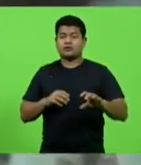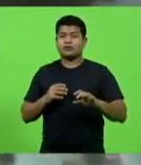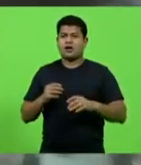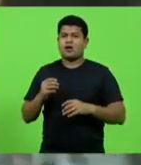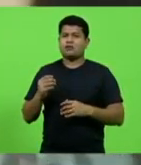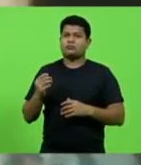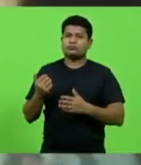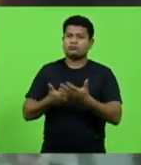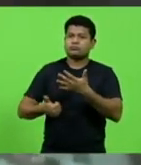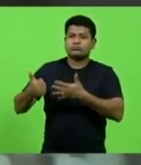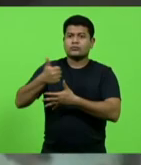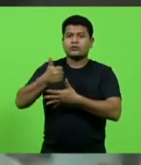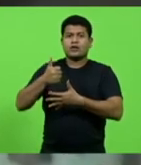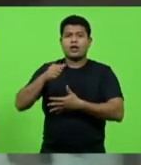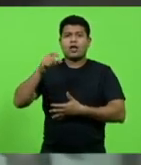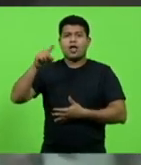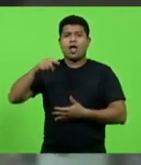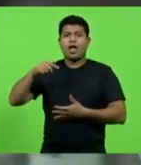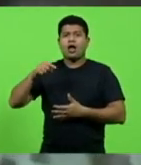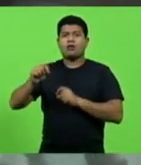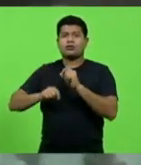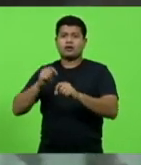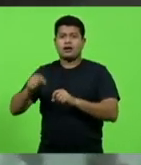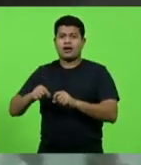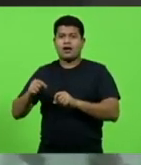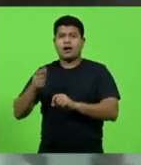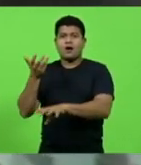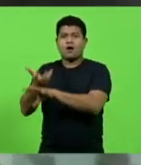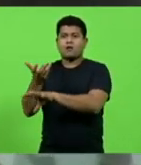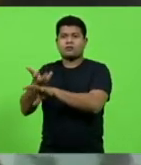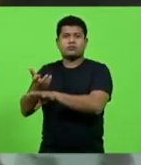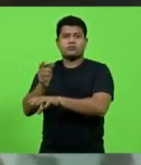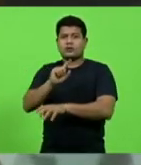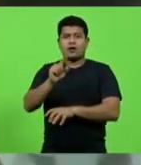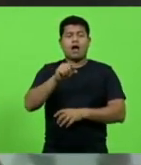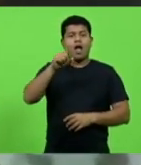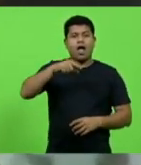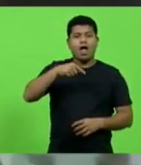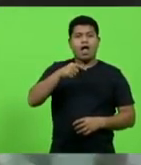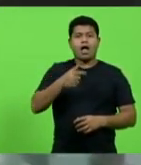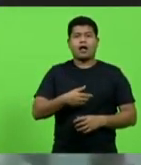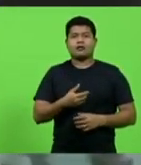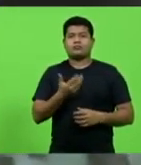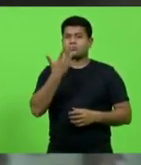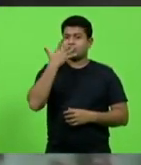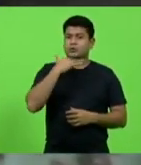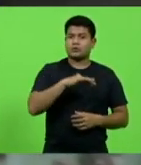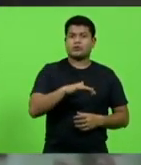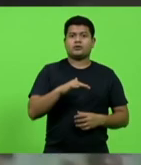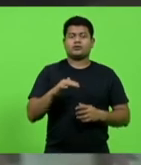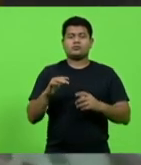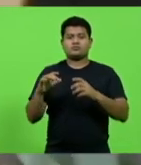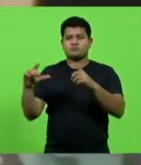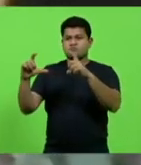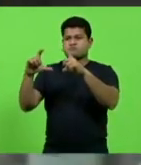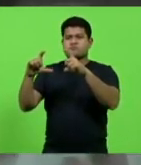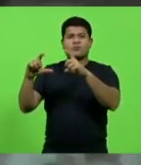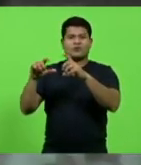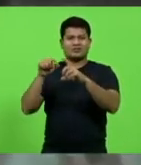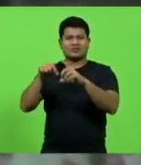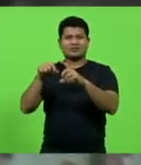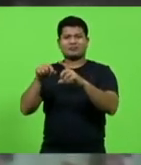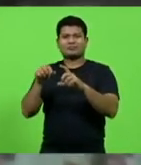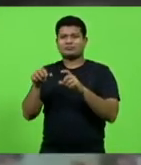é pelo conteúdo, é pelas crianças. Está escrito assim no adesivo do movimento. É